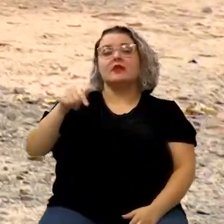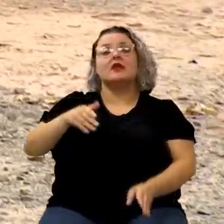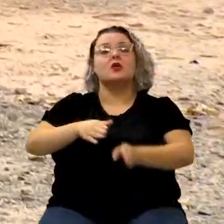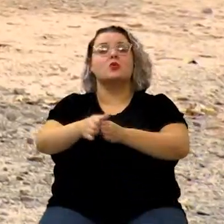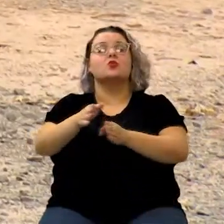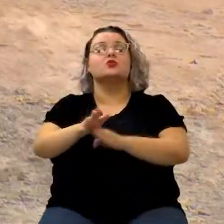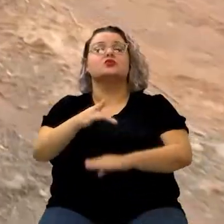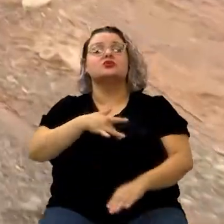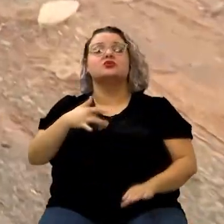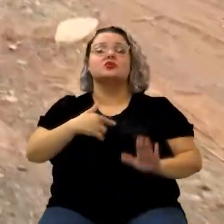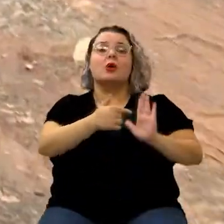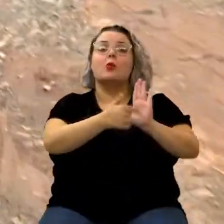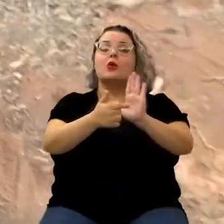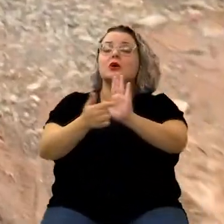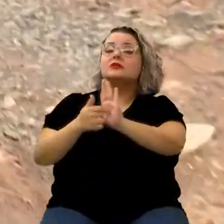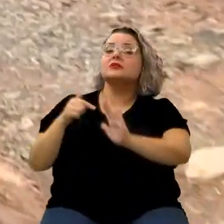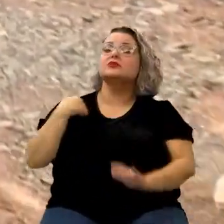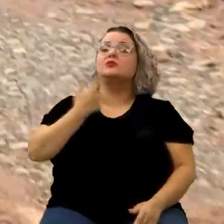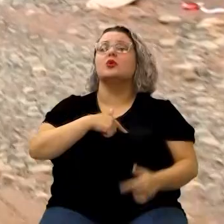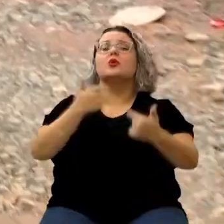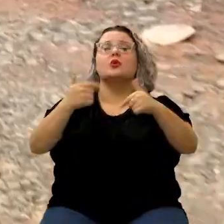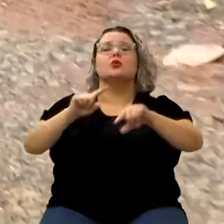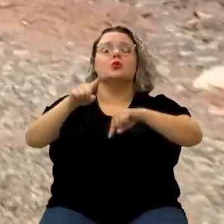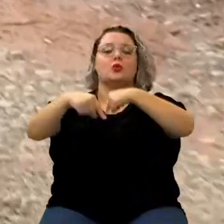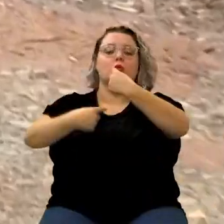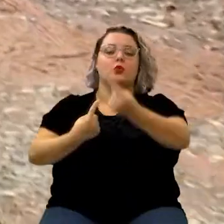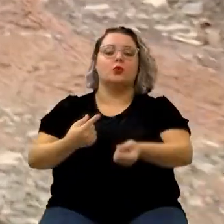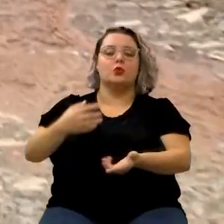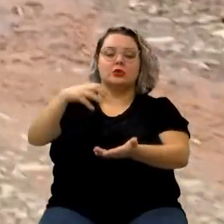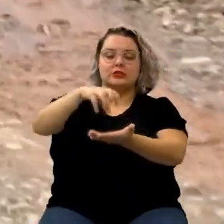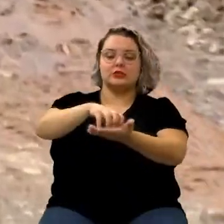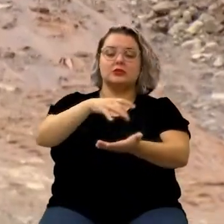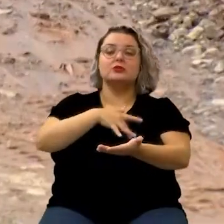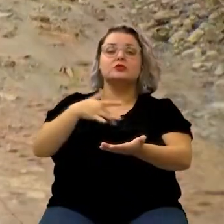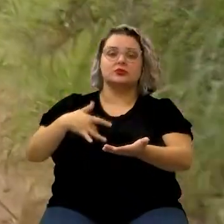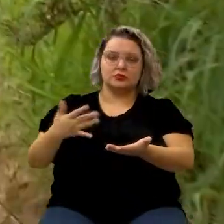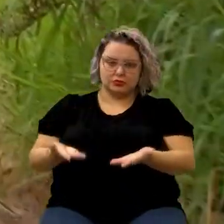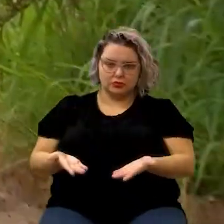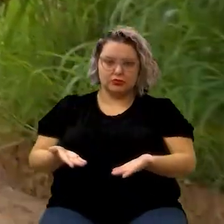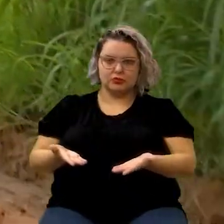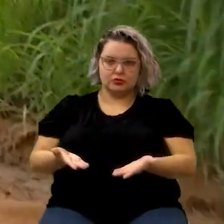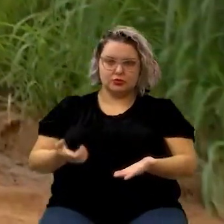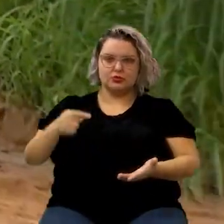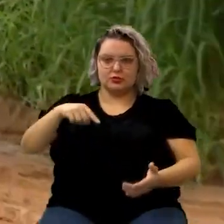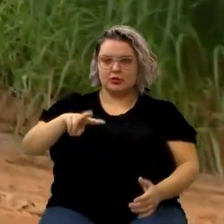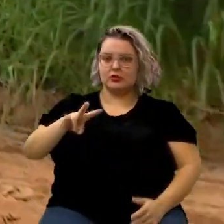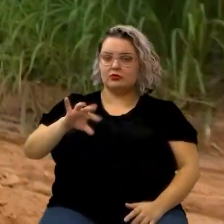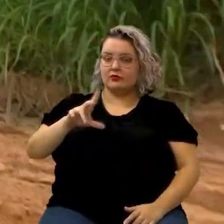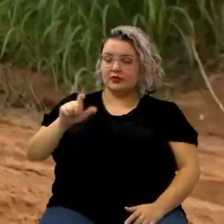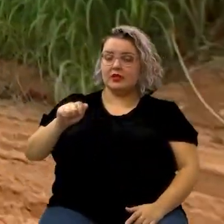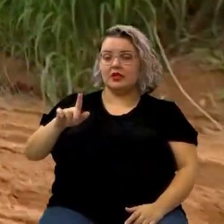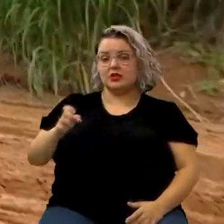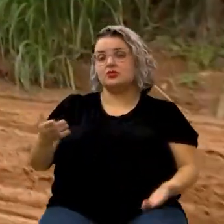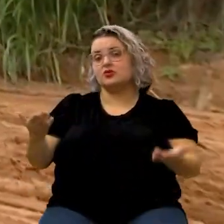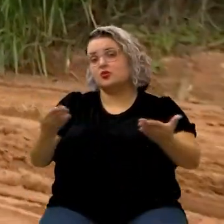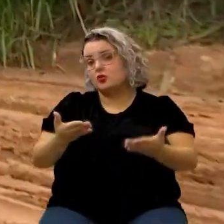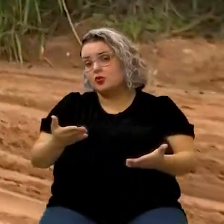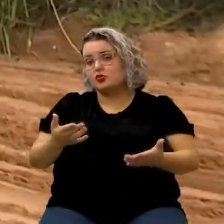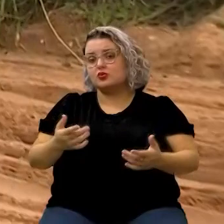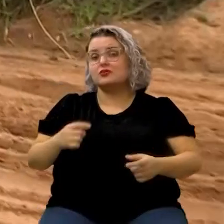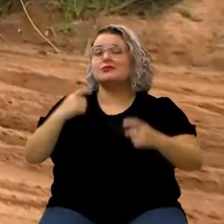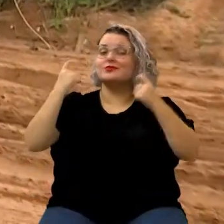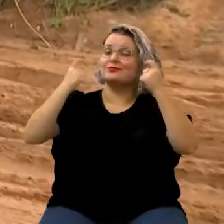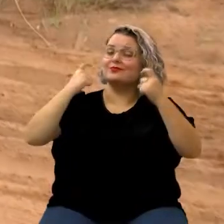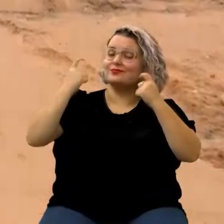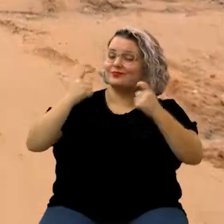que ela tá mostrando para nós onde será o próximo o Centro de Saúde aquilo dos Village né hoje assim o que muito